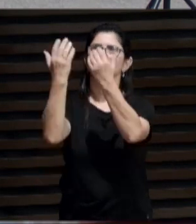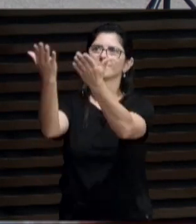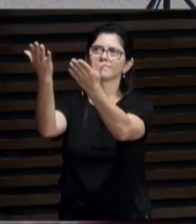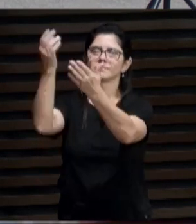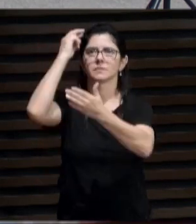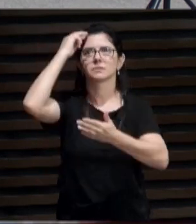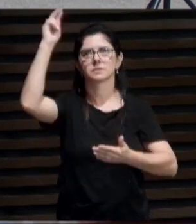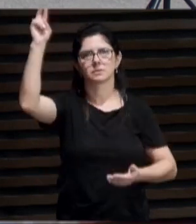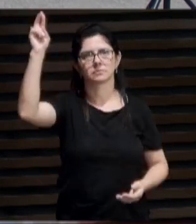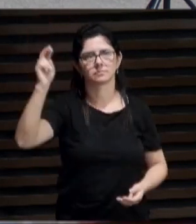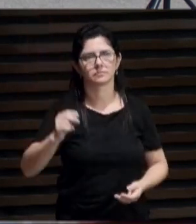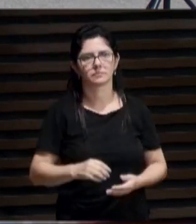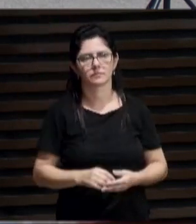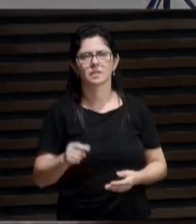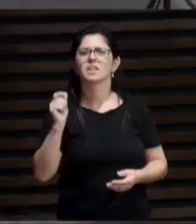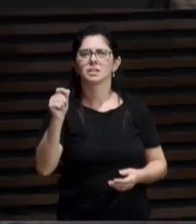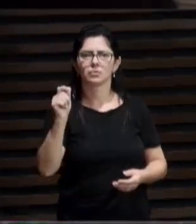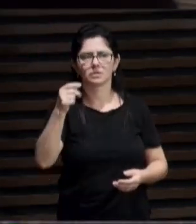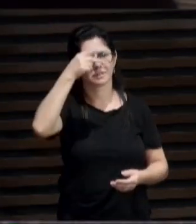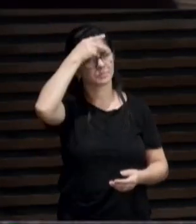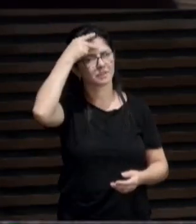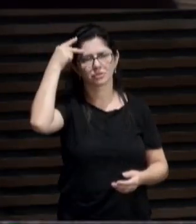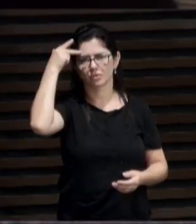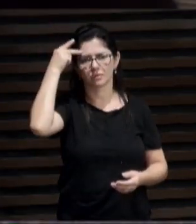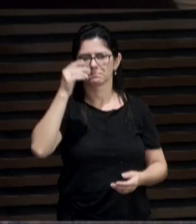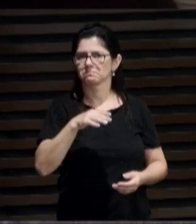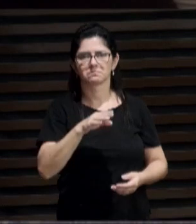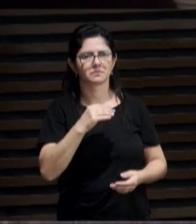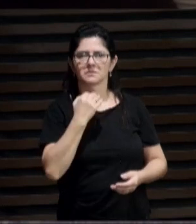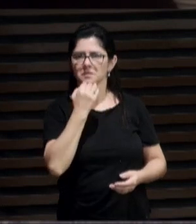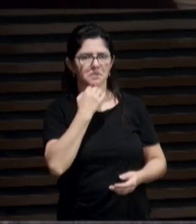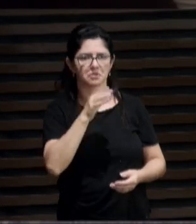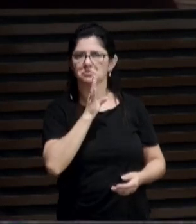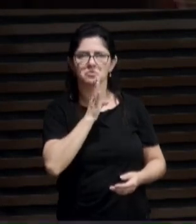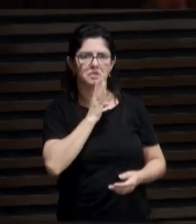quando a pessoa não conhece o Deus verdadeiro, isso piora ainda.